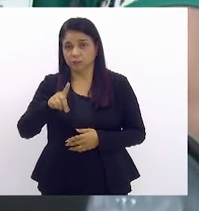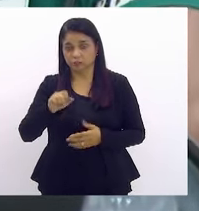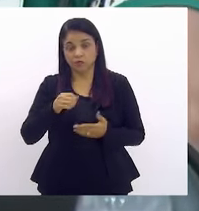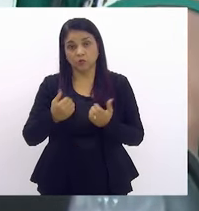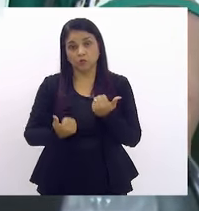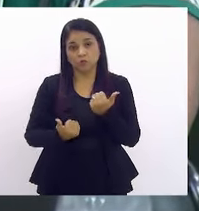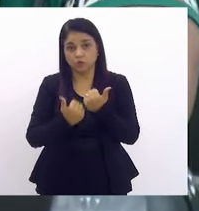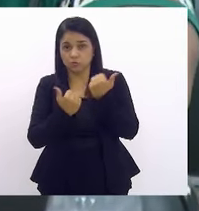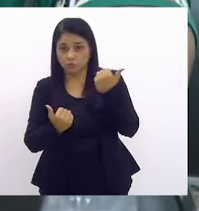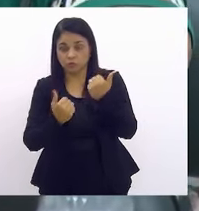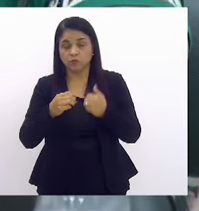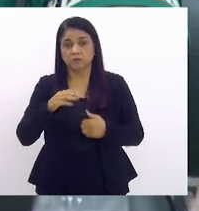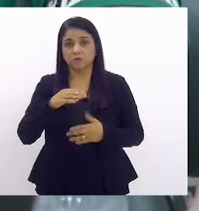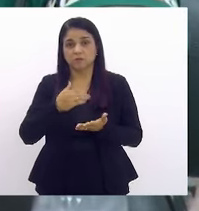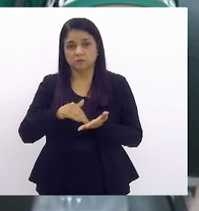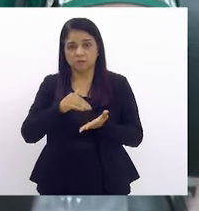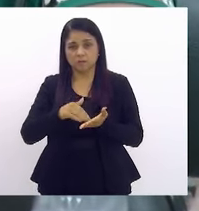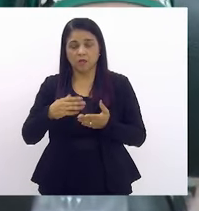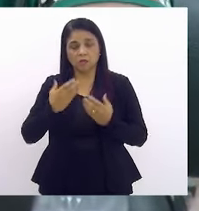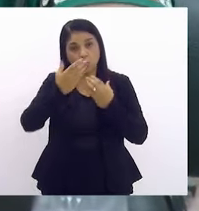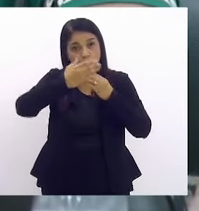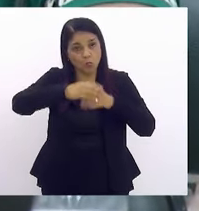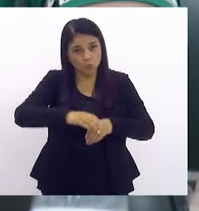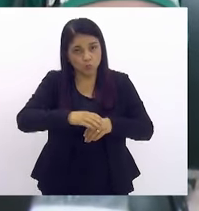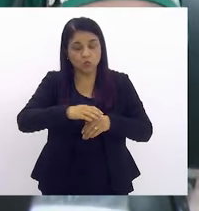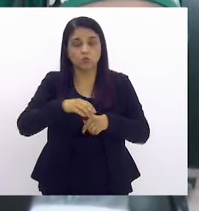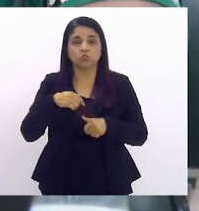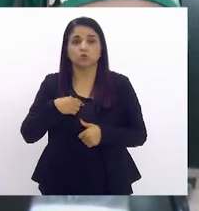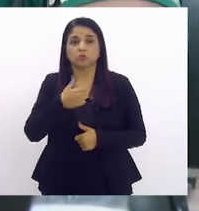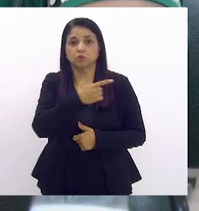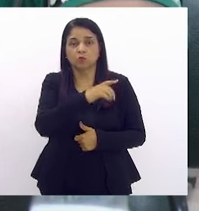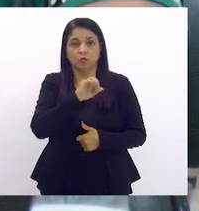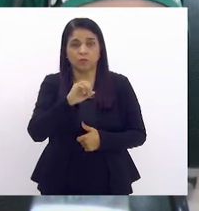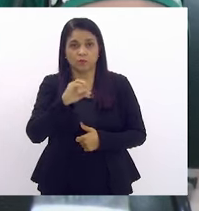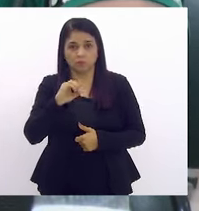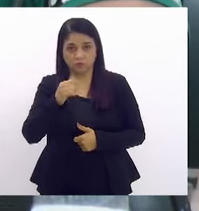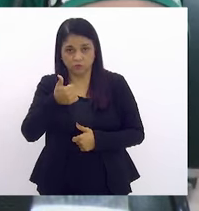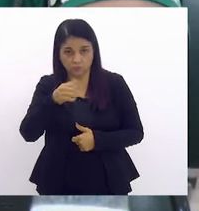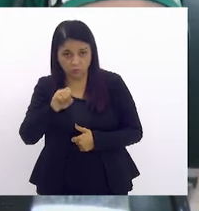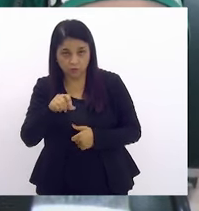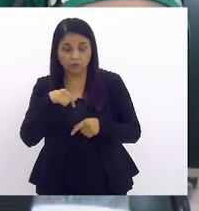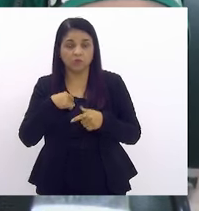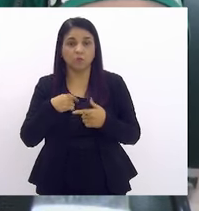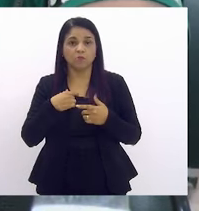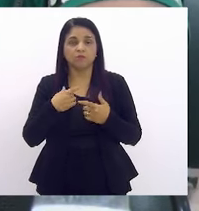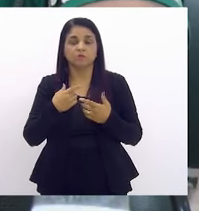no concurso de 2018 como fiscal de obra e meio ambiente, né? Antes de